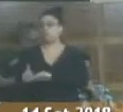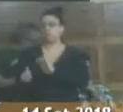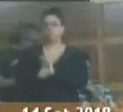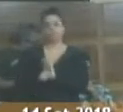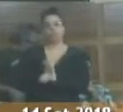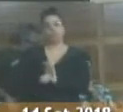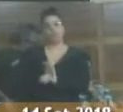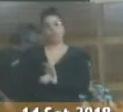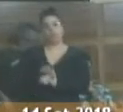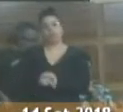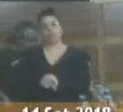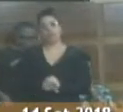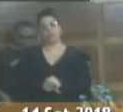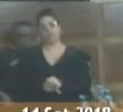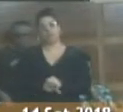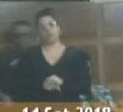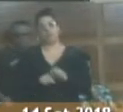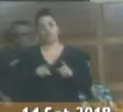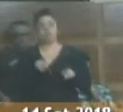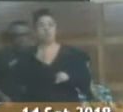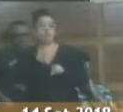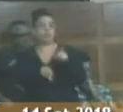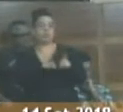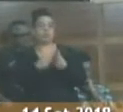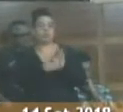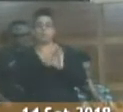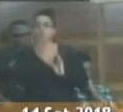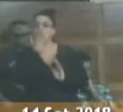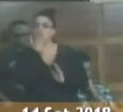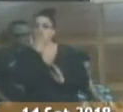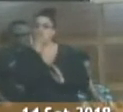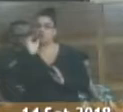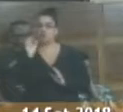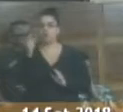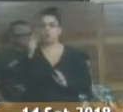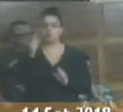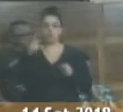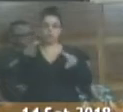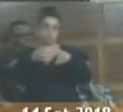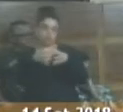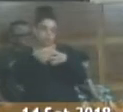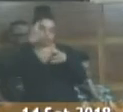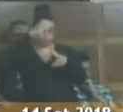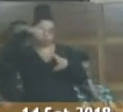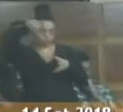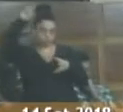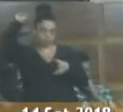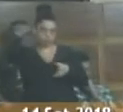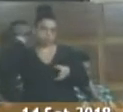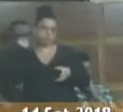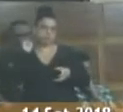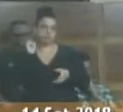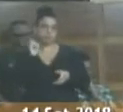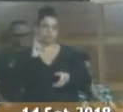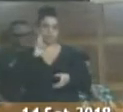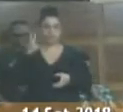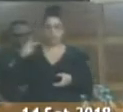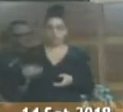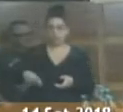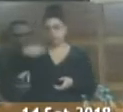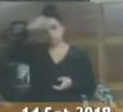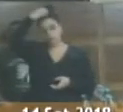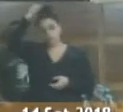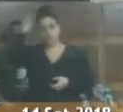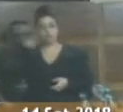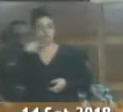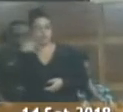específico para a população indígena ou para a população tradicionais que vivem no retorno de Angra dos Reis, que a gente fala